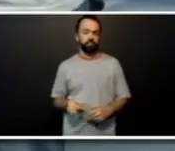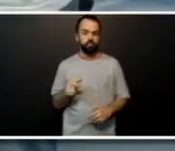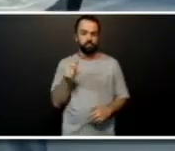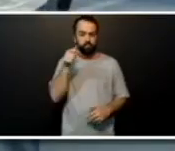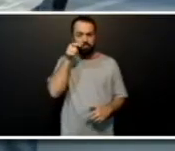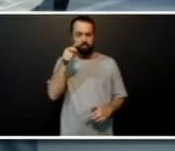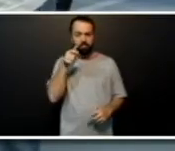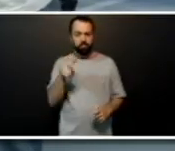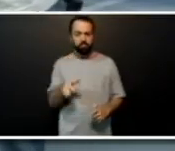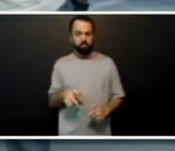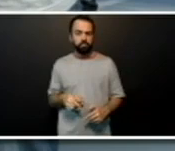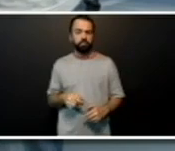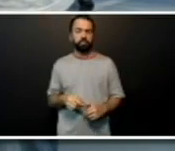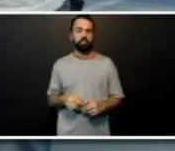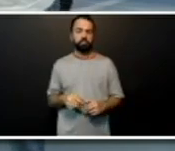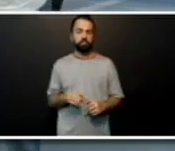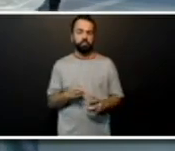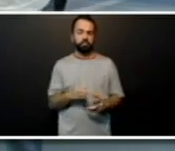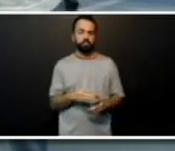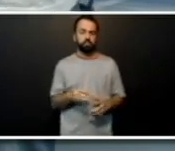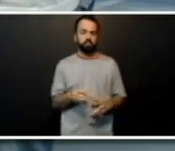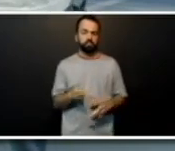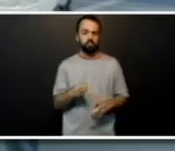Observem que quanto